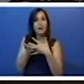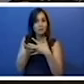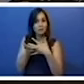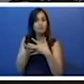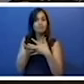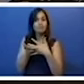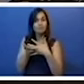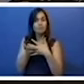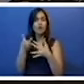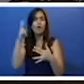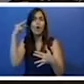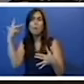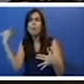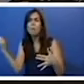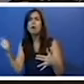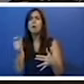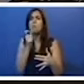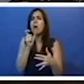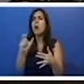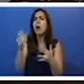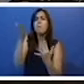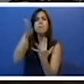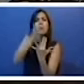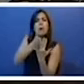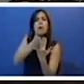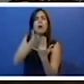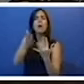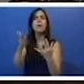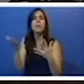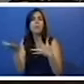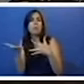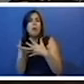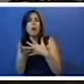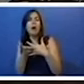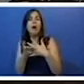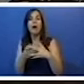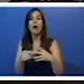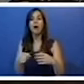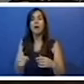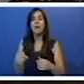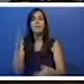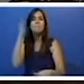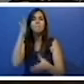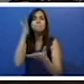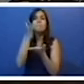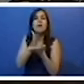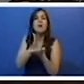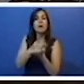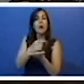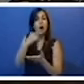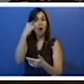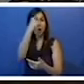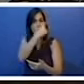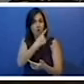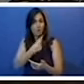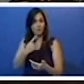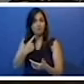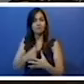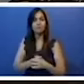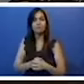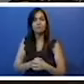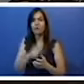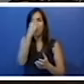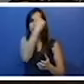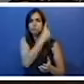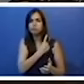geralmente palavras como meio e metade ou meia hora é uma hora dividido ao meio meio